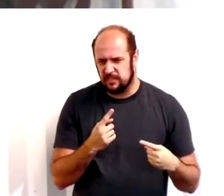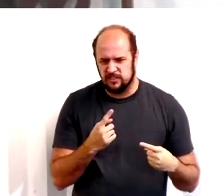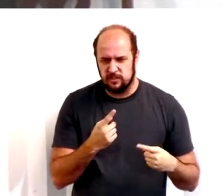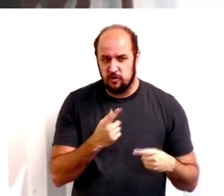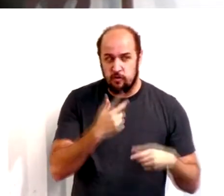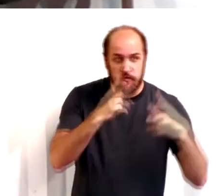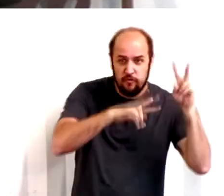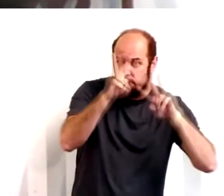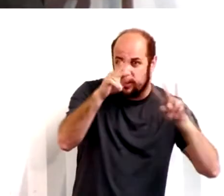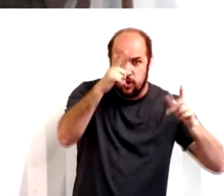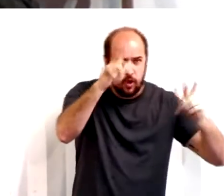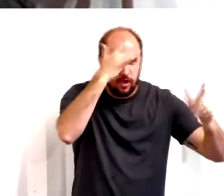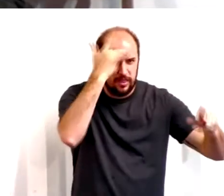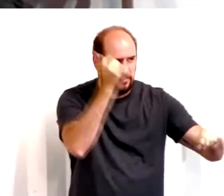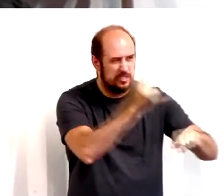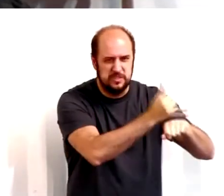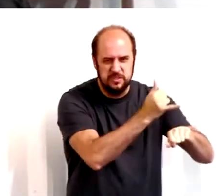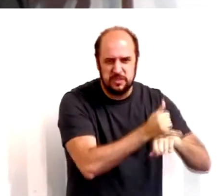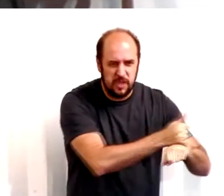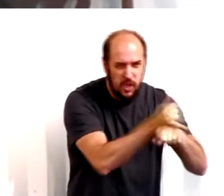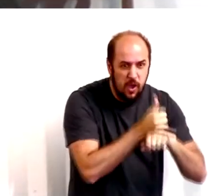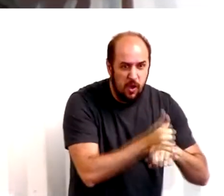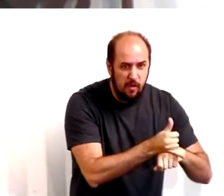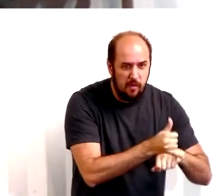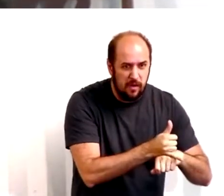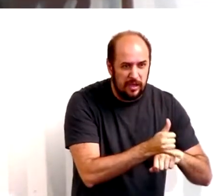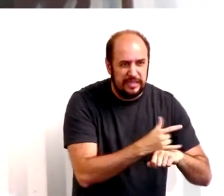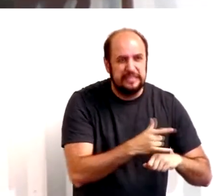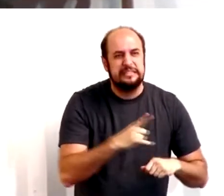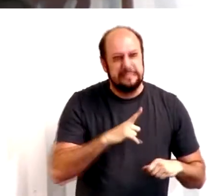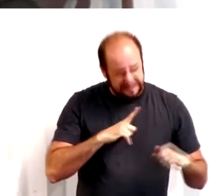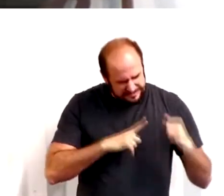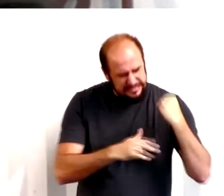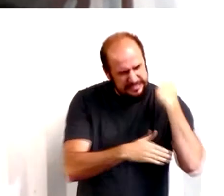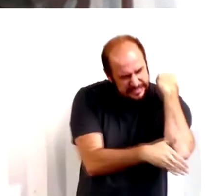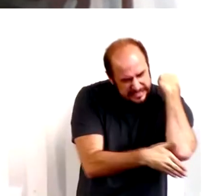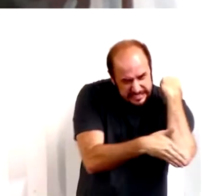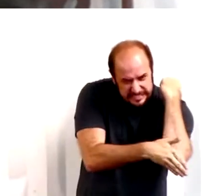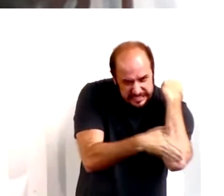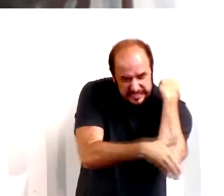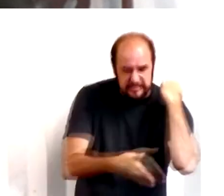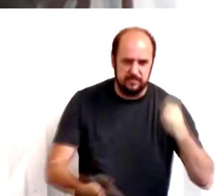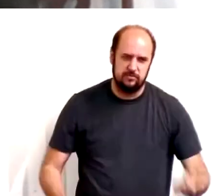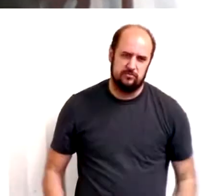outros líderes, como a inveja que tinham do próprio apóstolo Paulo.